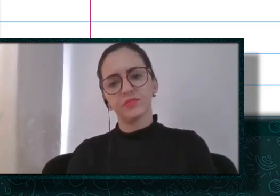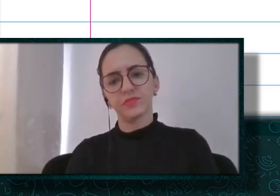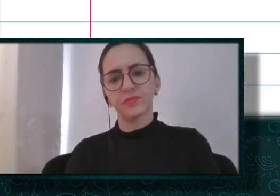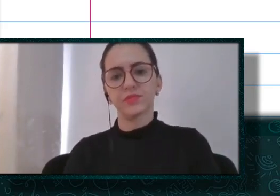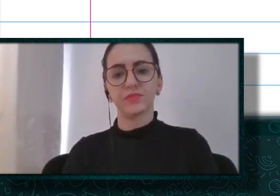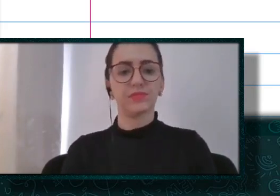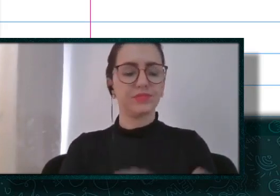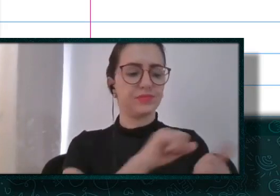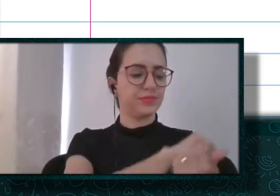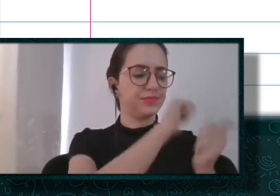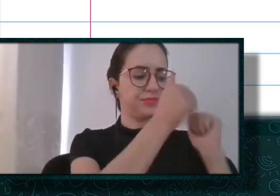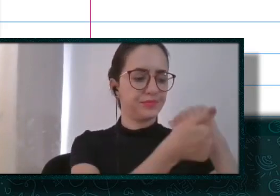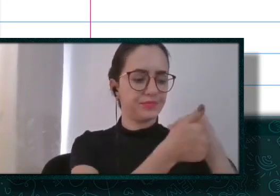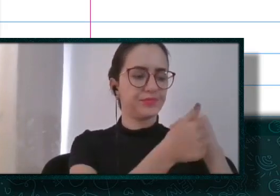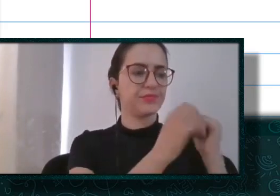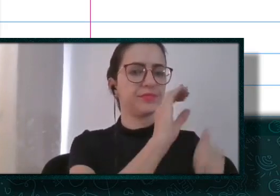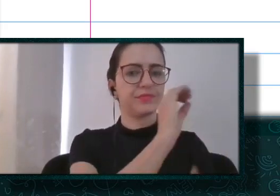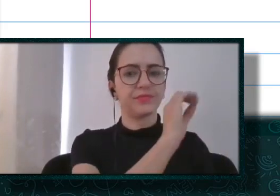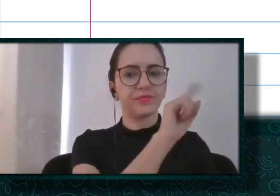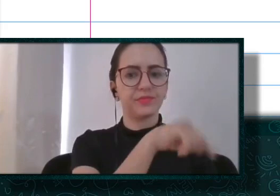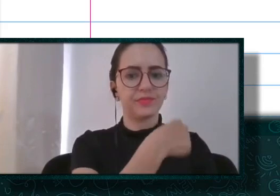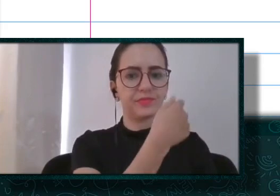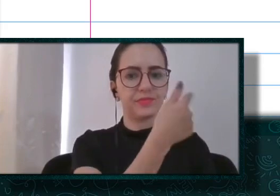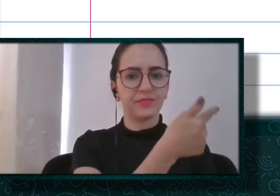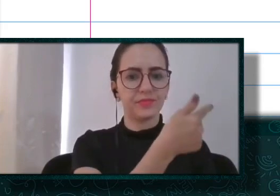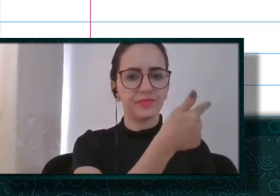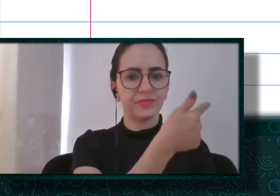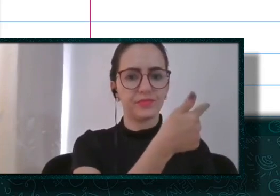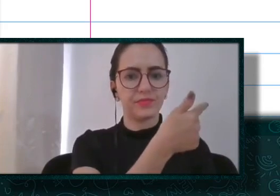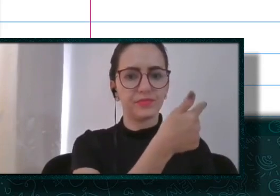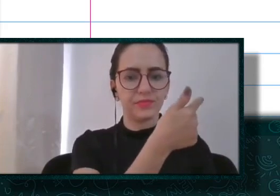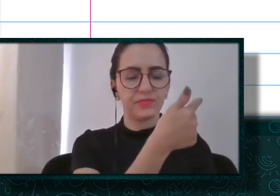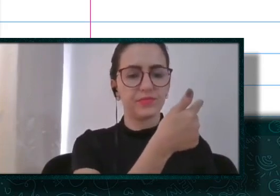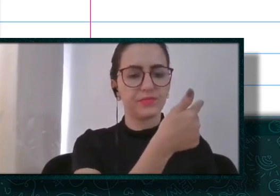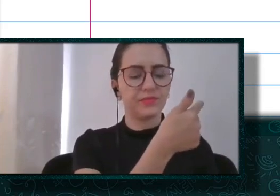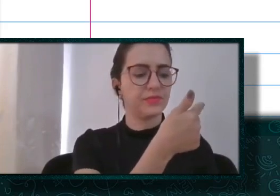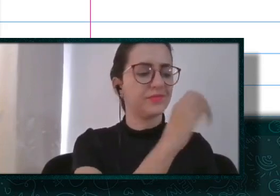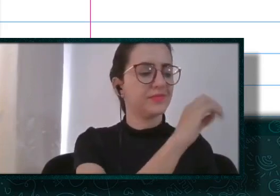É 0,2 litros.